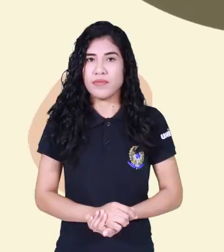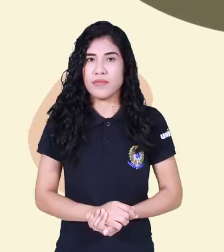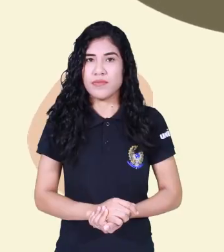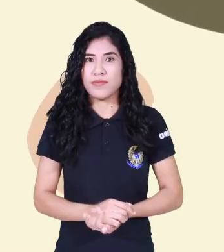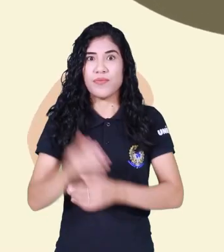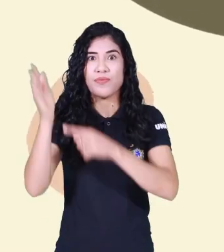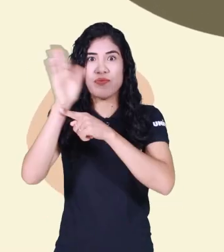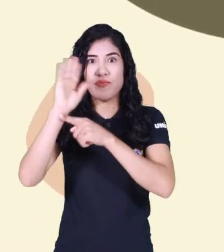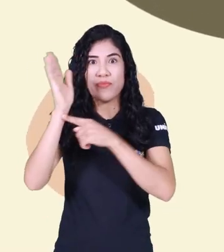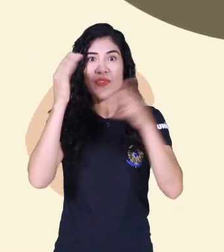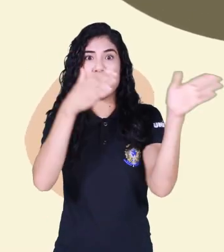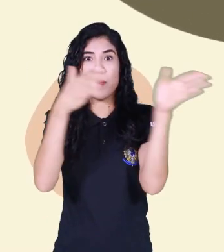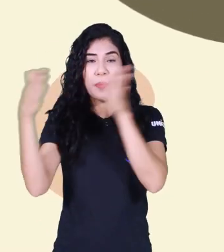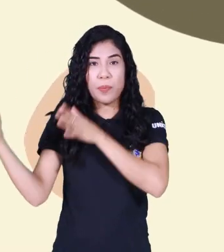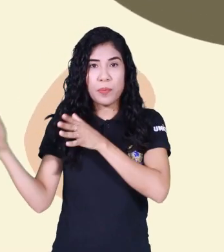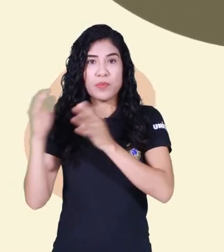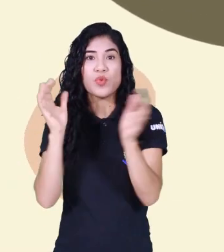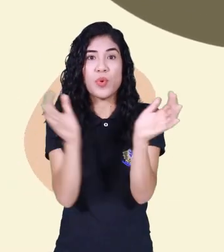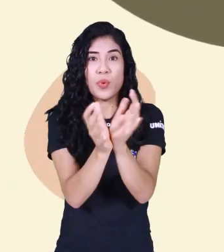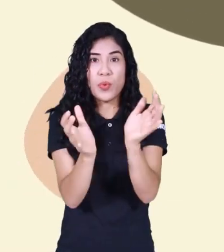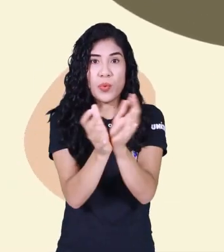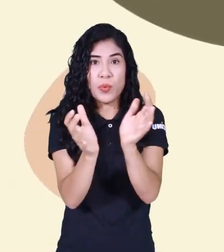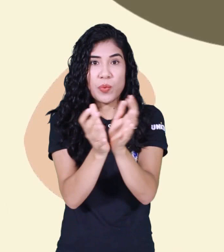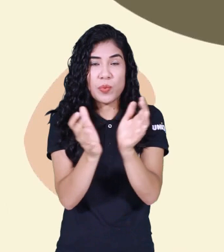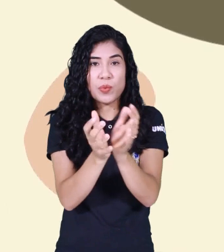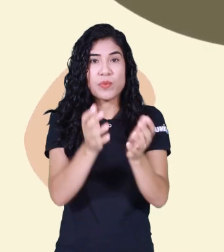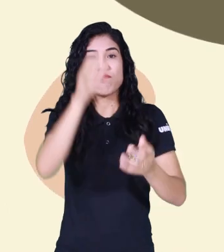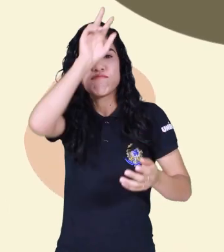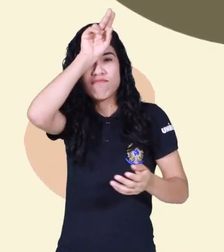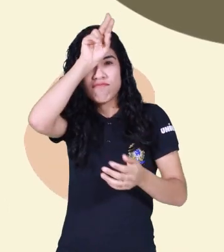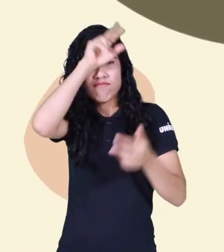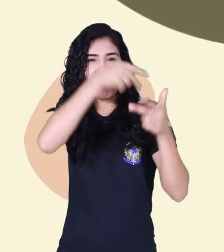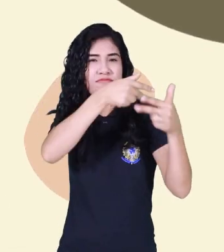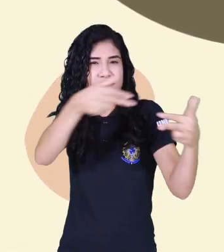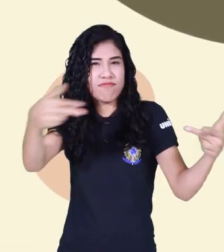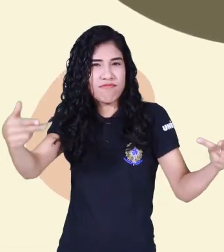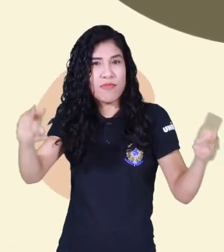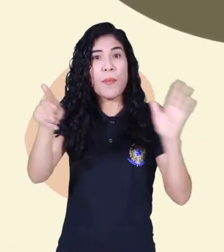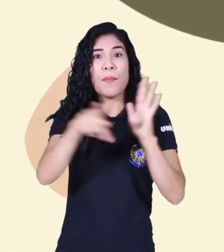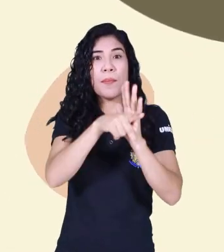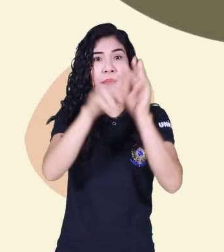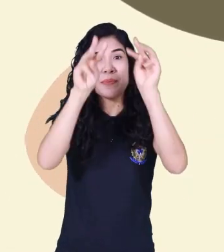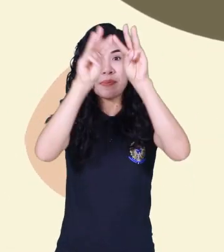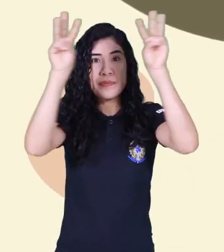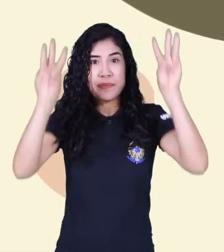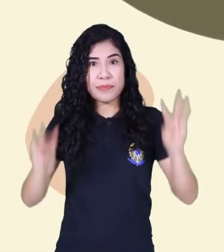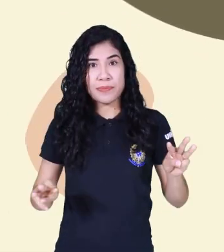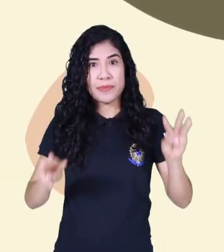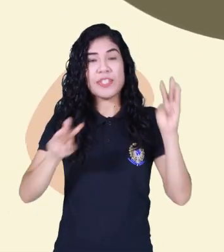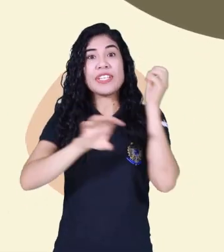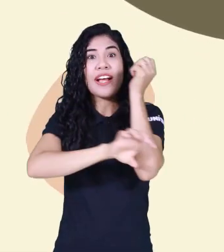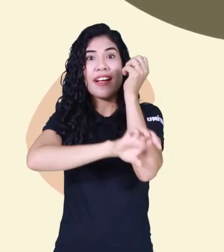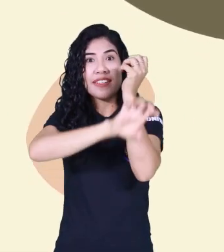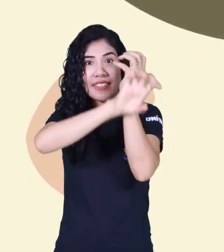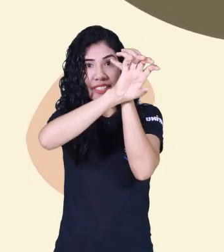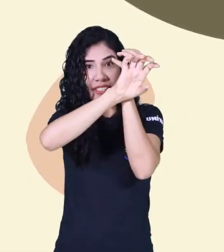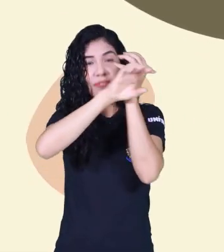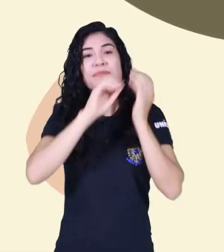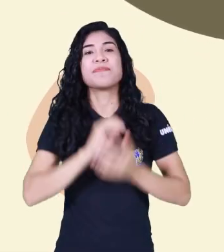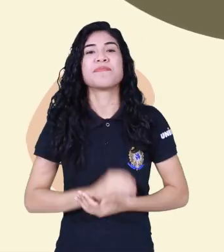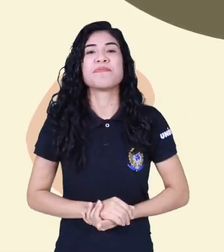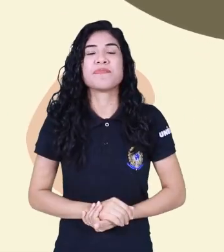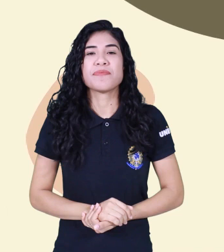O vídeo a seguir mostra a coleção científica de entomologia do Semafauna Caatinga. São abertas gavetas de um